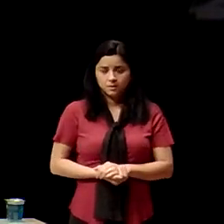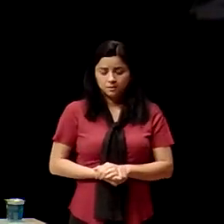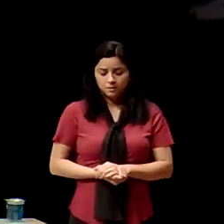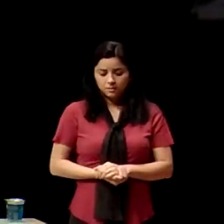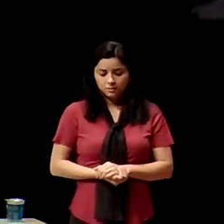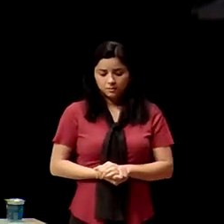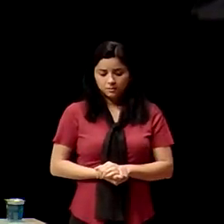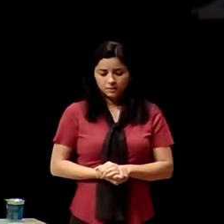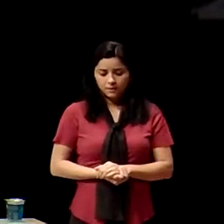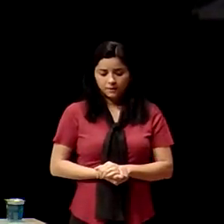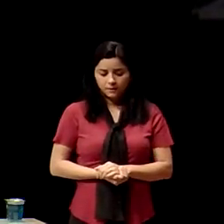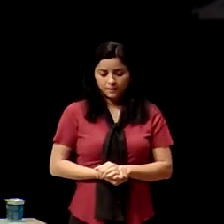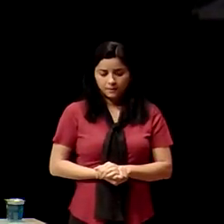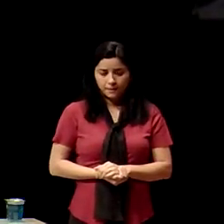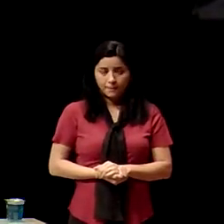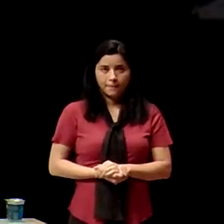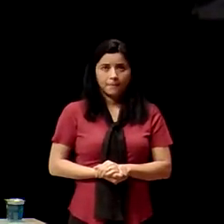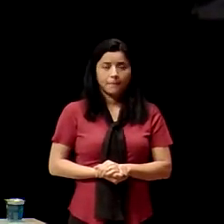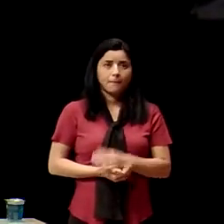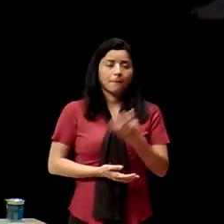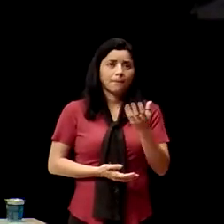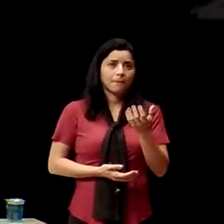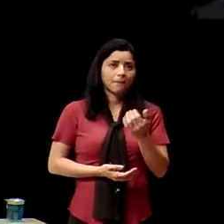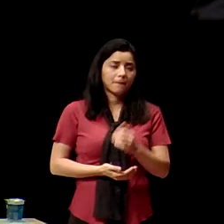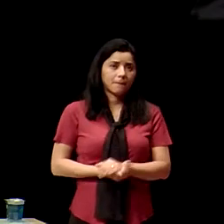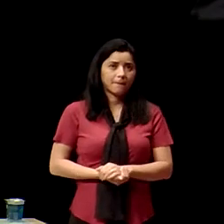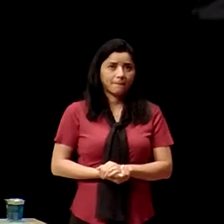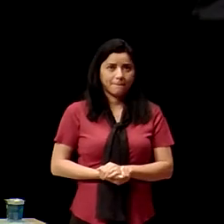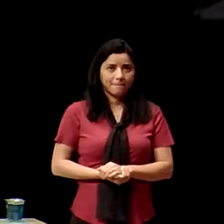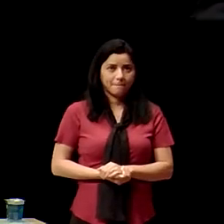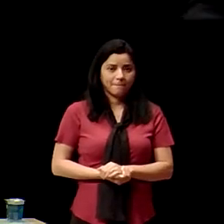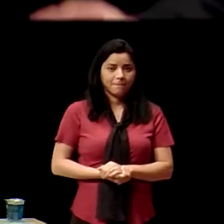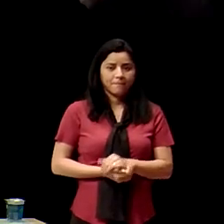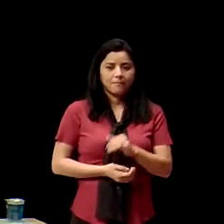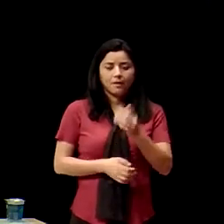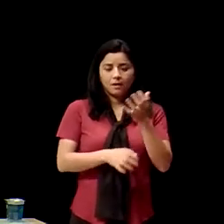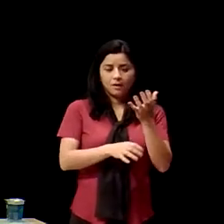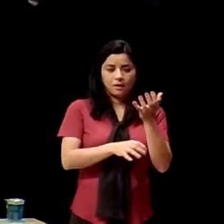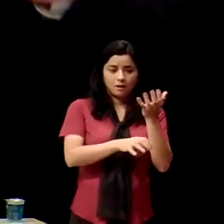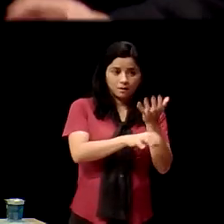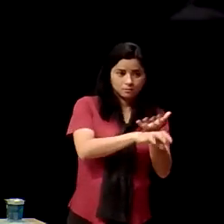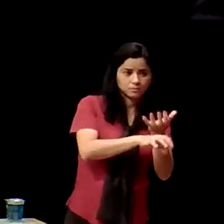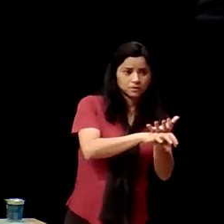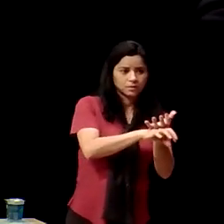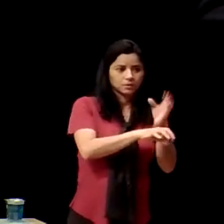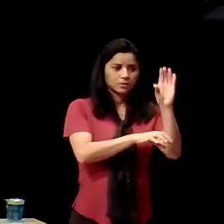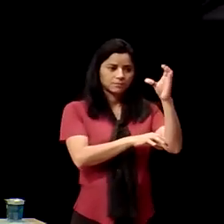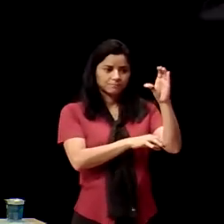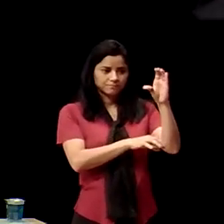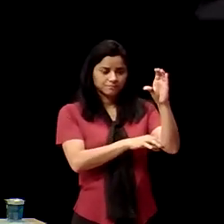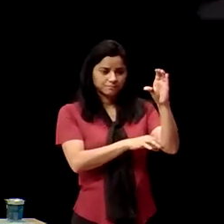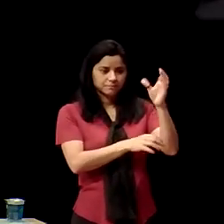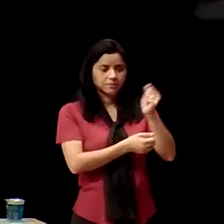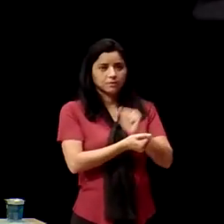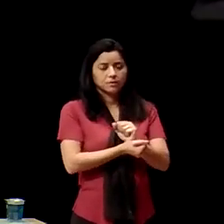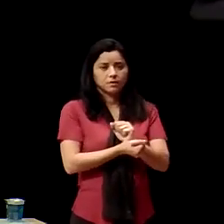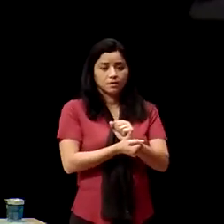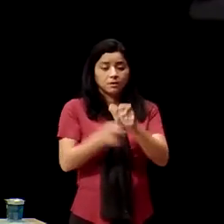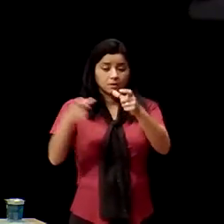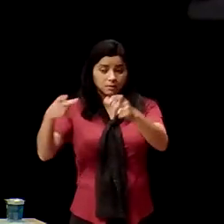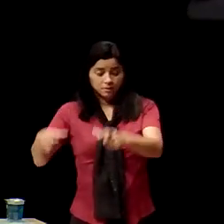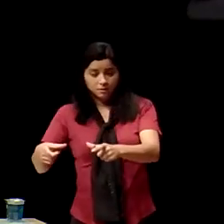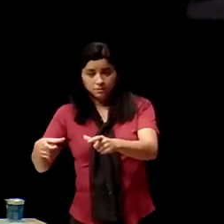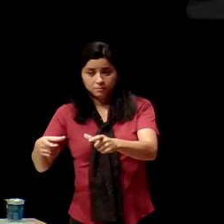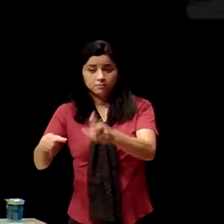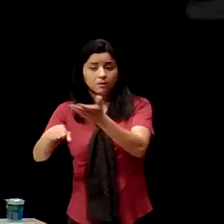a scientific discipline, como as a branch of studies, disciplina científica, and a field of professional practice. Como um campo